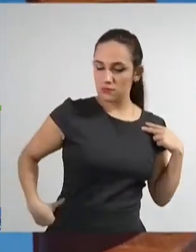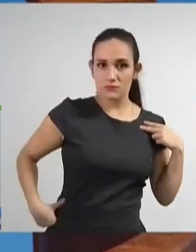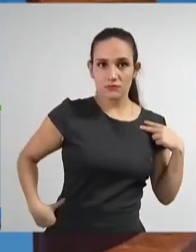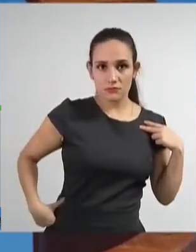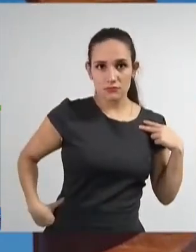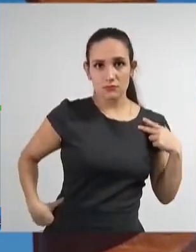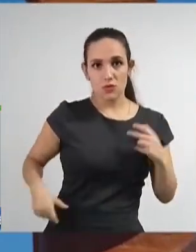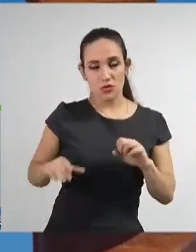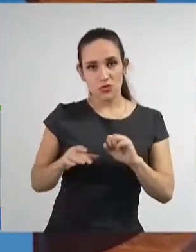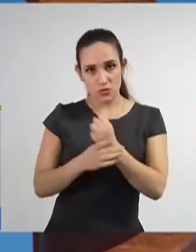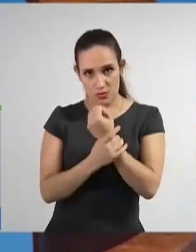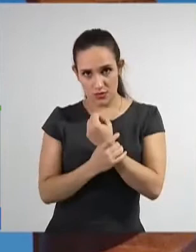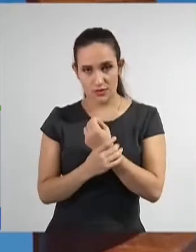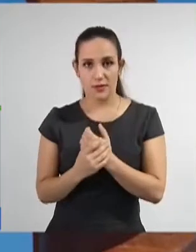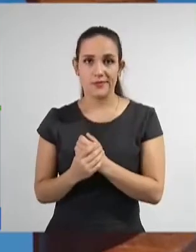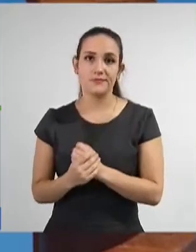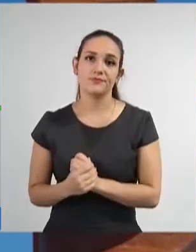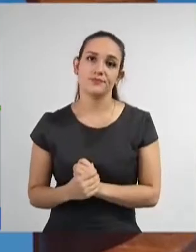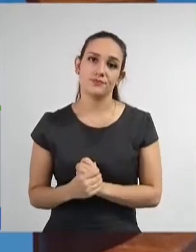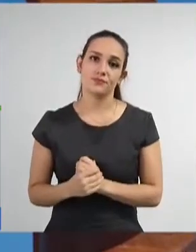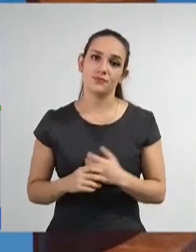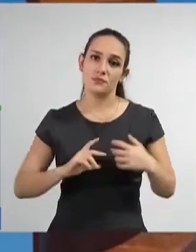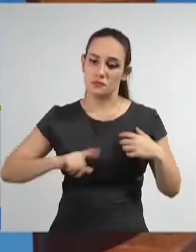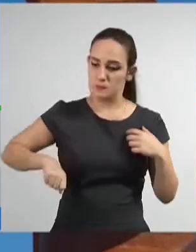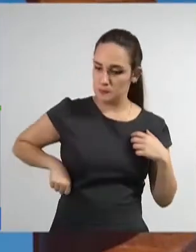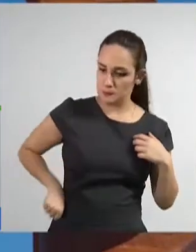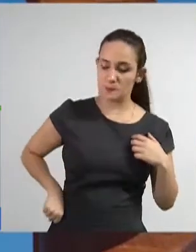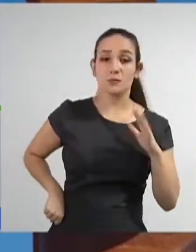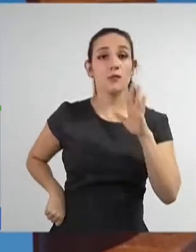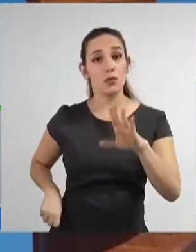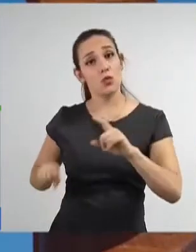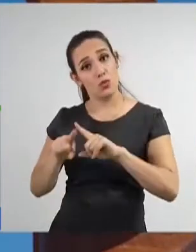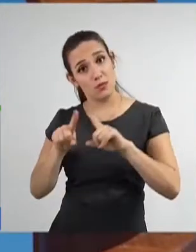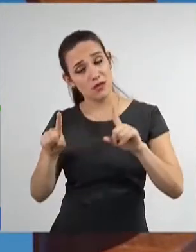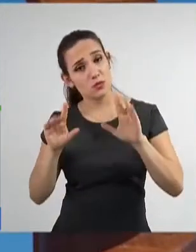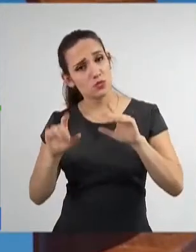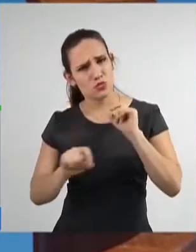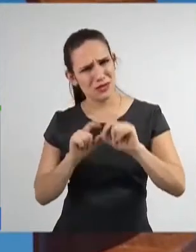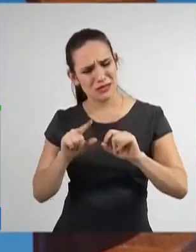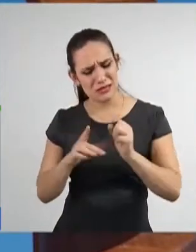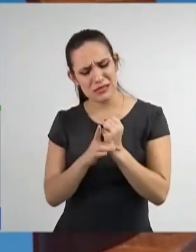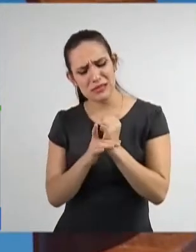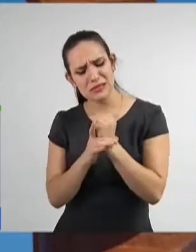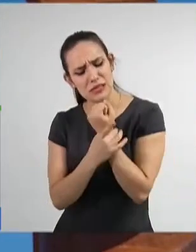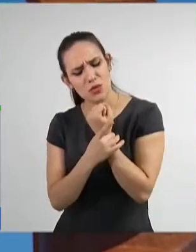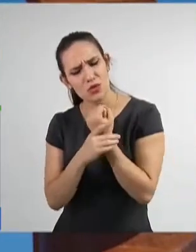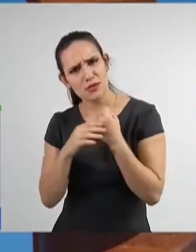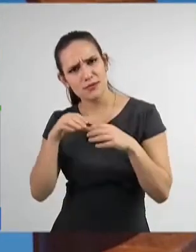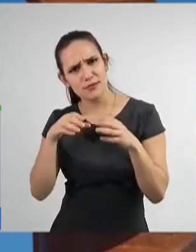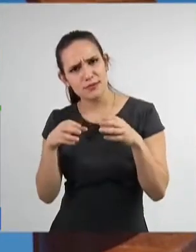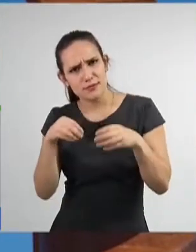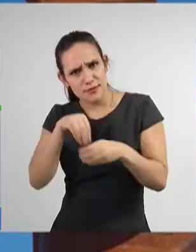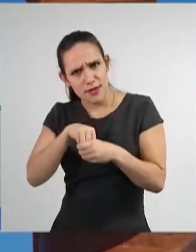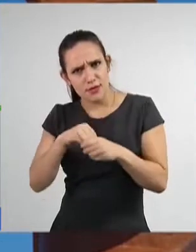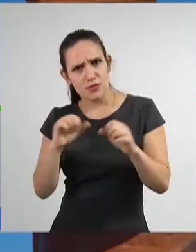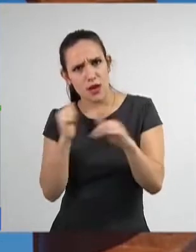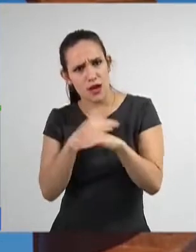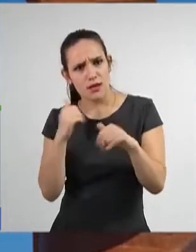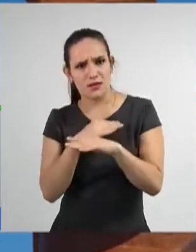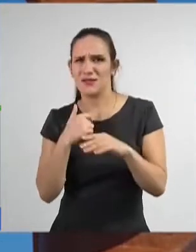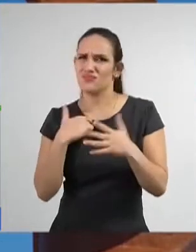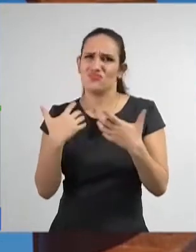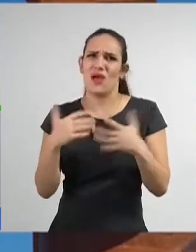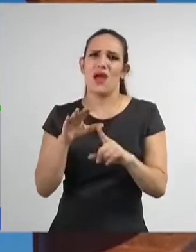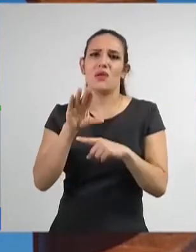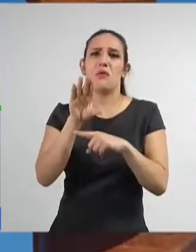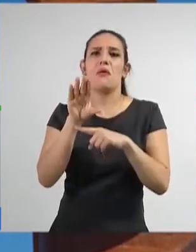importante. Evidentemente que quando eu falo em segurança no trânsito, eu não estou aqui defendendo os usos de radares,